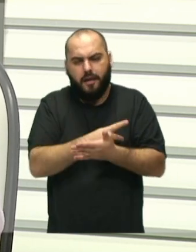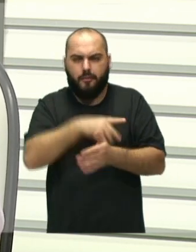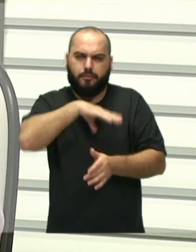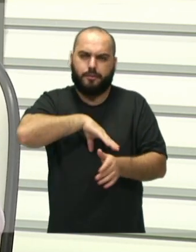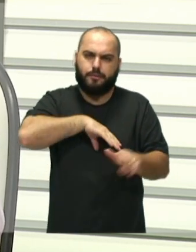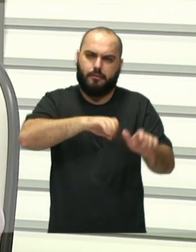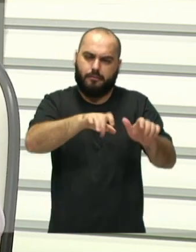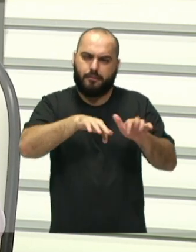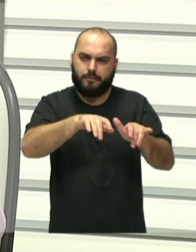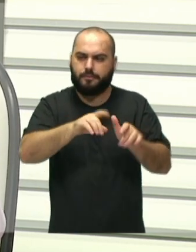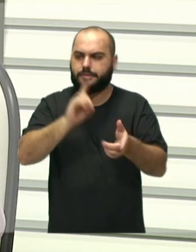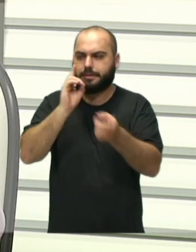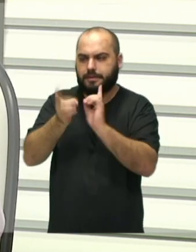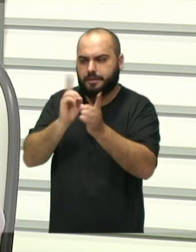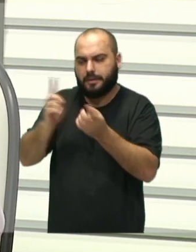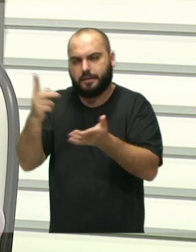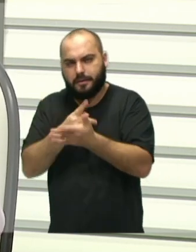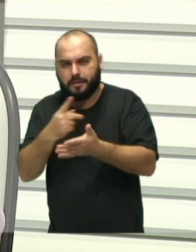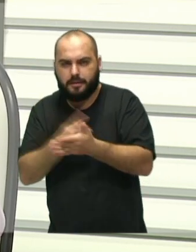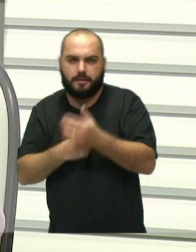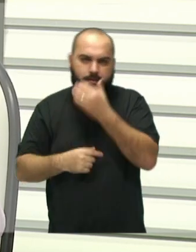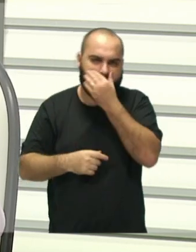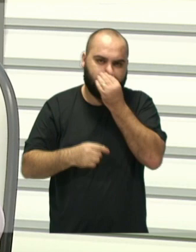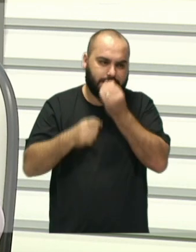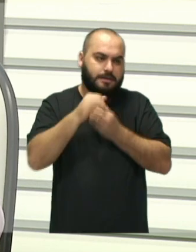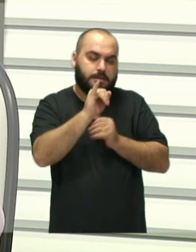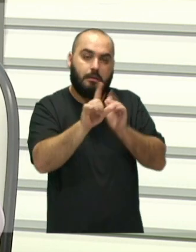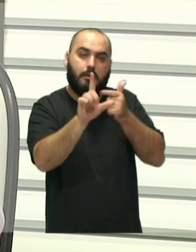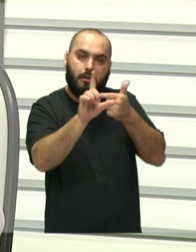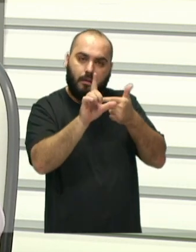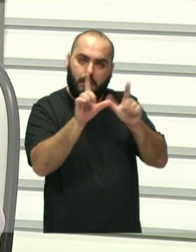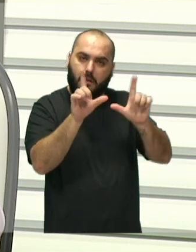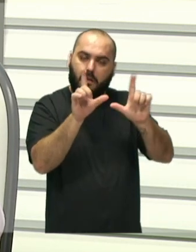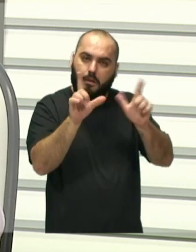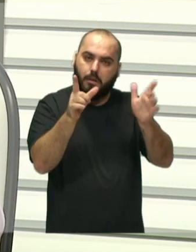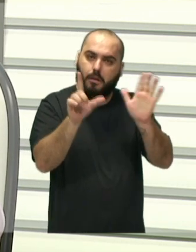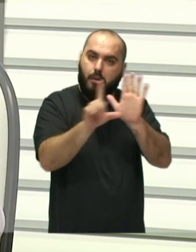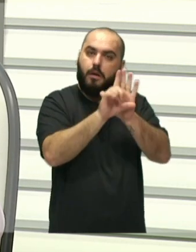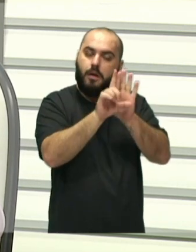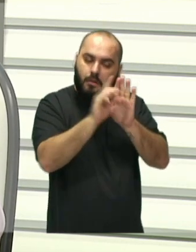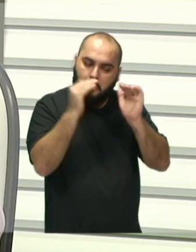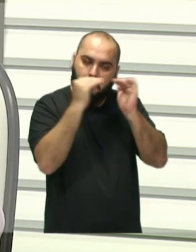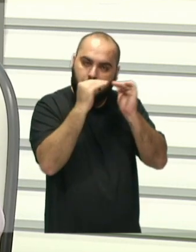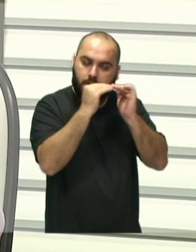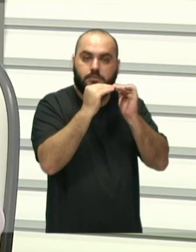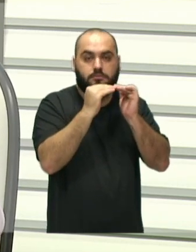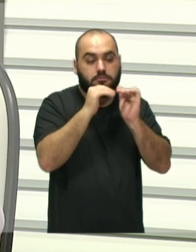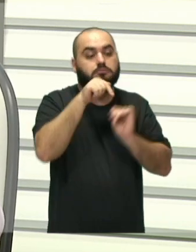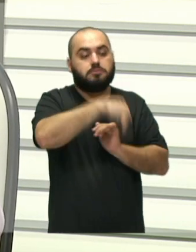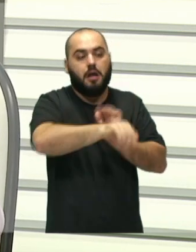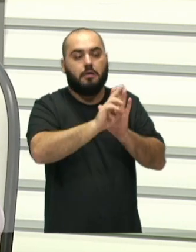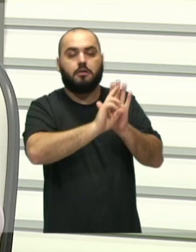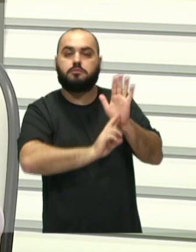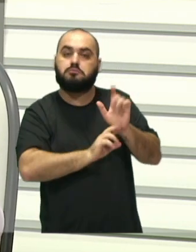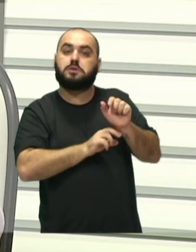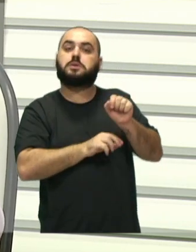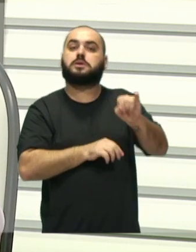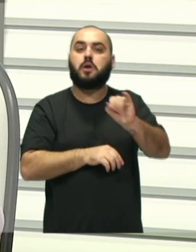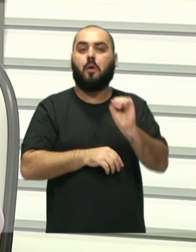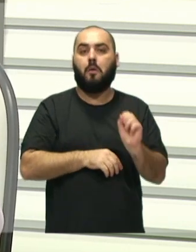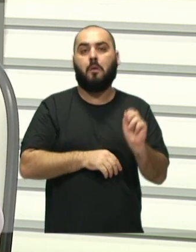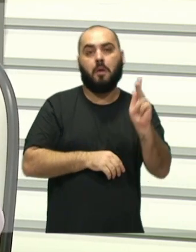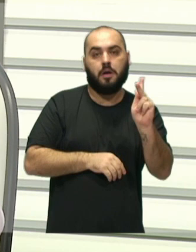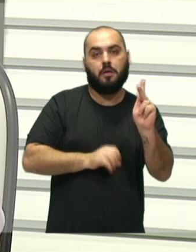erro da parte técnica a boa composição da Lei e ela dá o parecer se tá tudo ok para